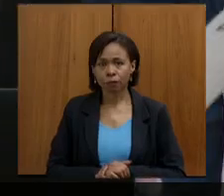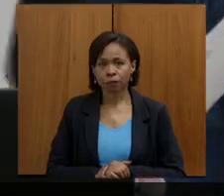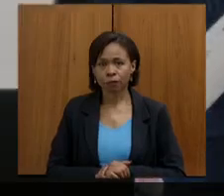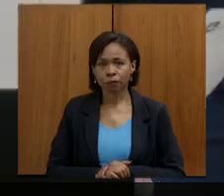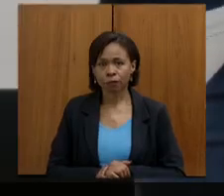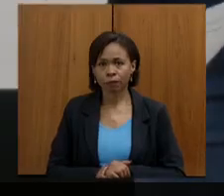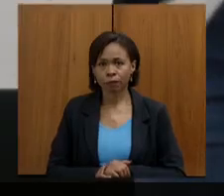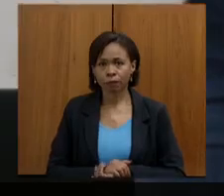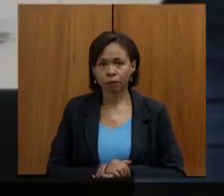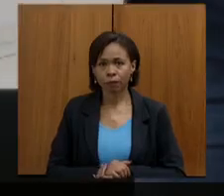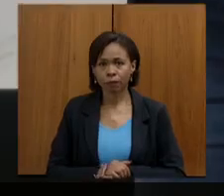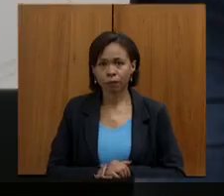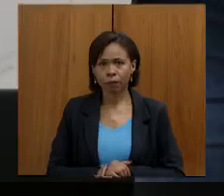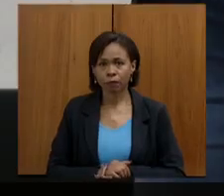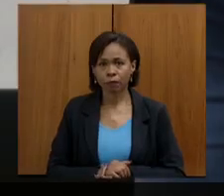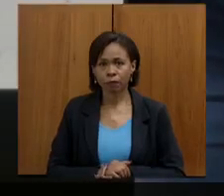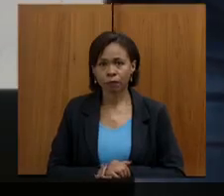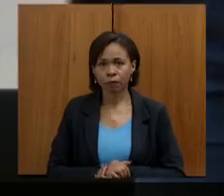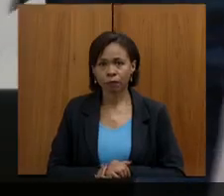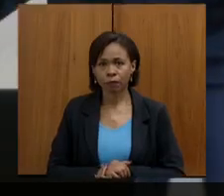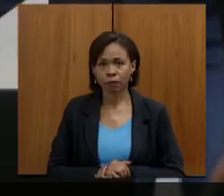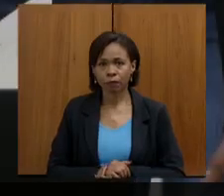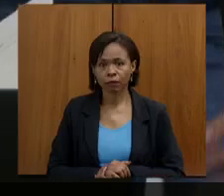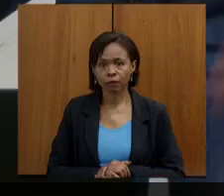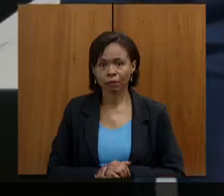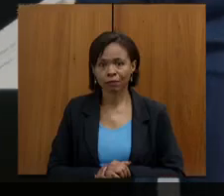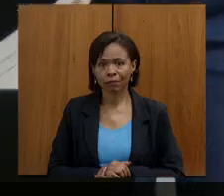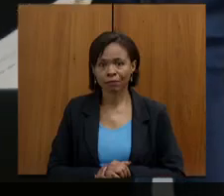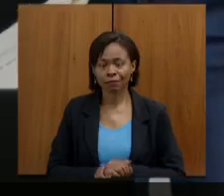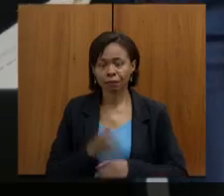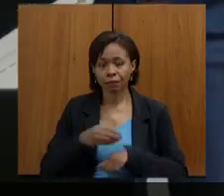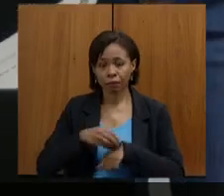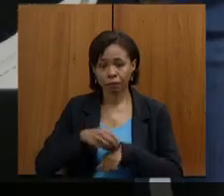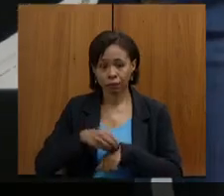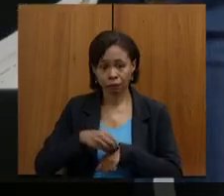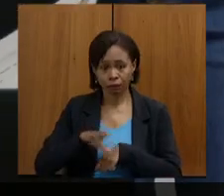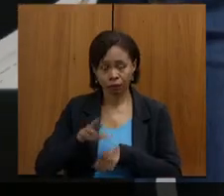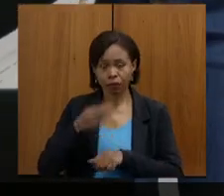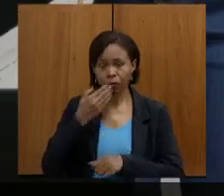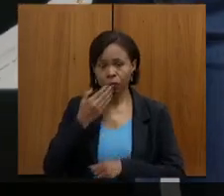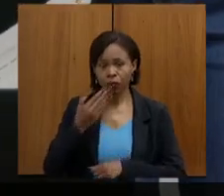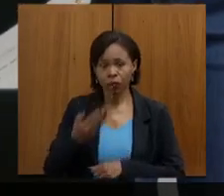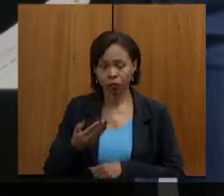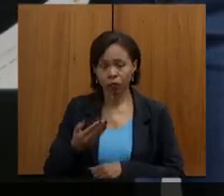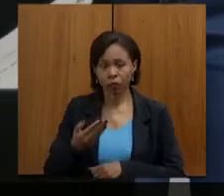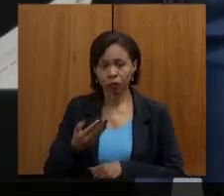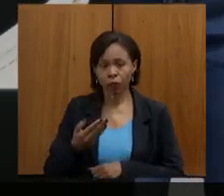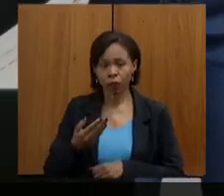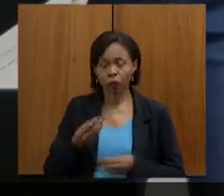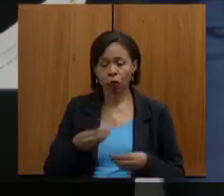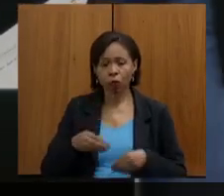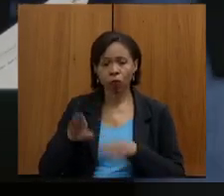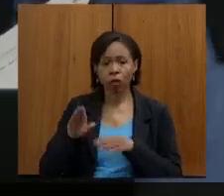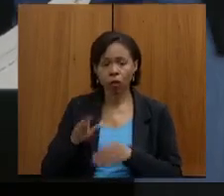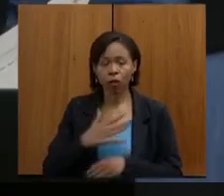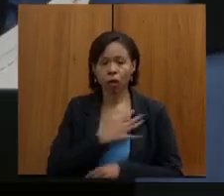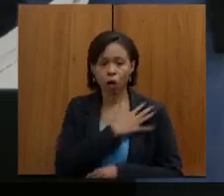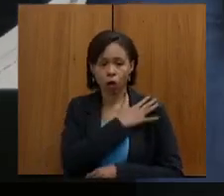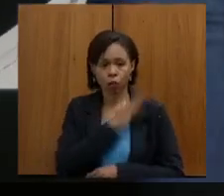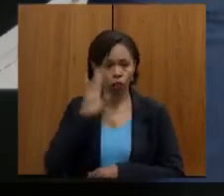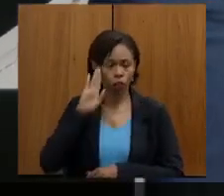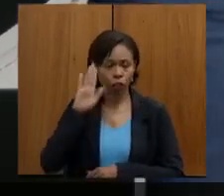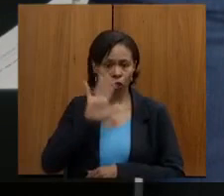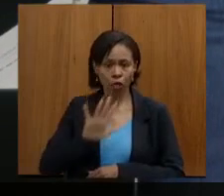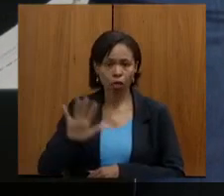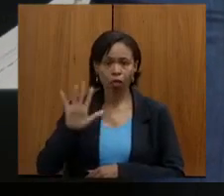A incerteza seja encaminhado requerimento do deputado Charles Santos seja encaminhado ao Comando Geral da Polícia